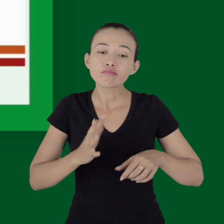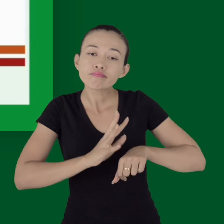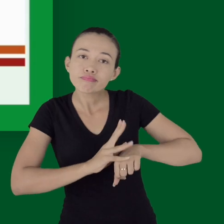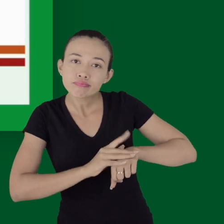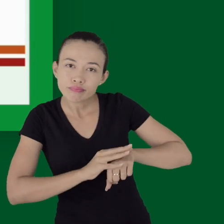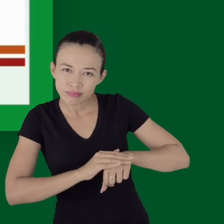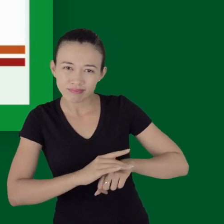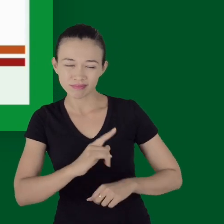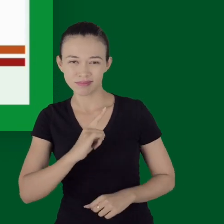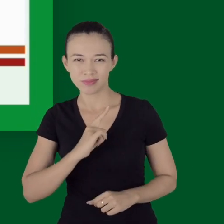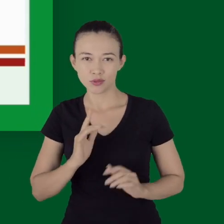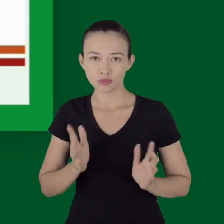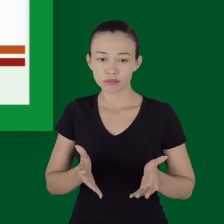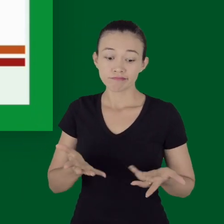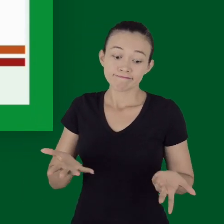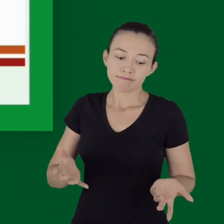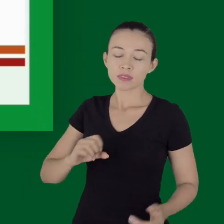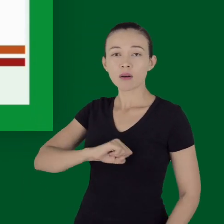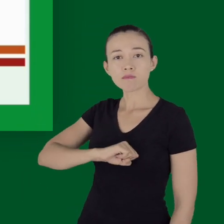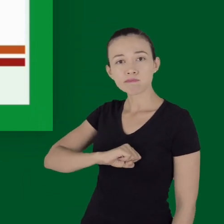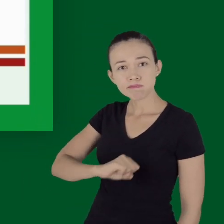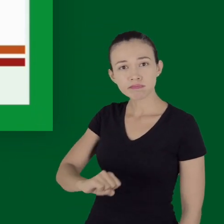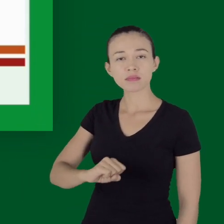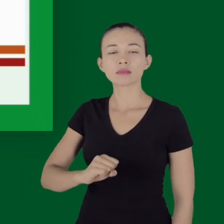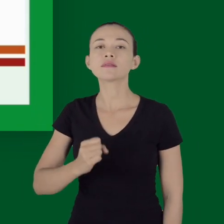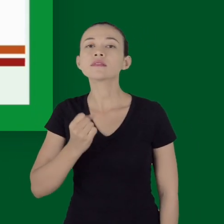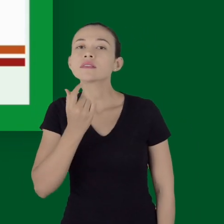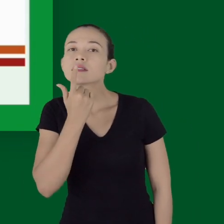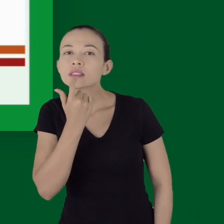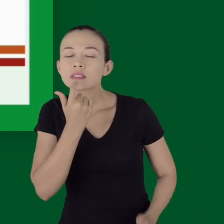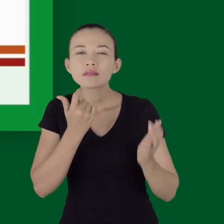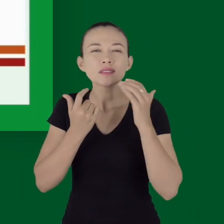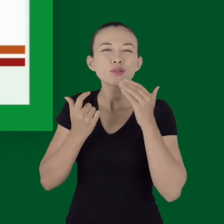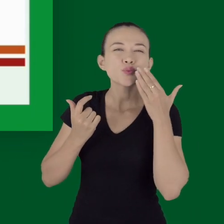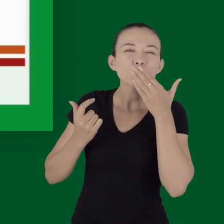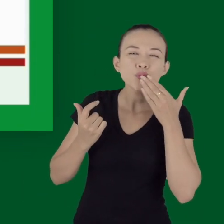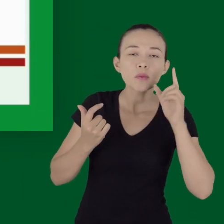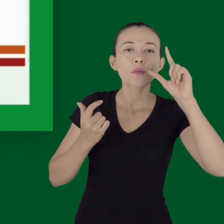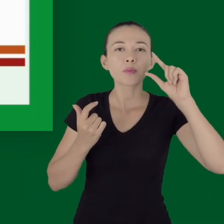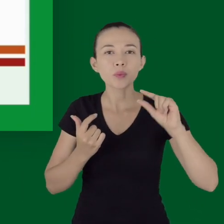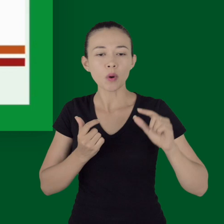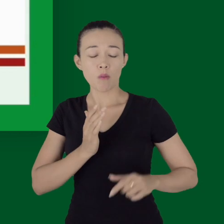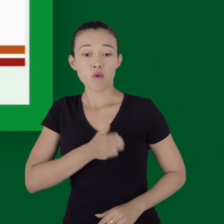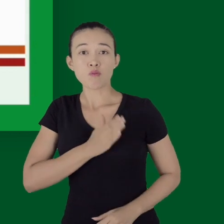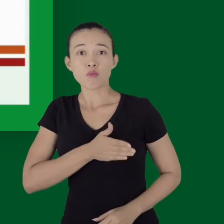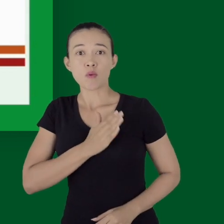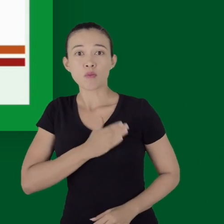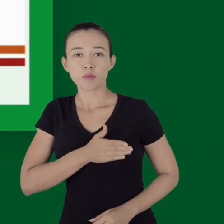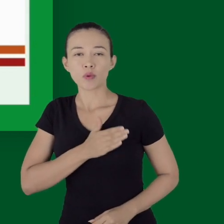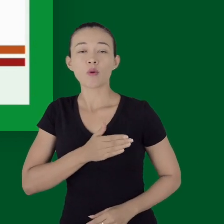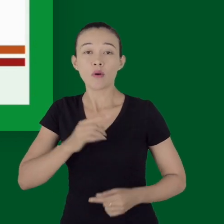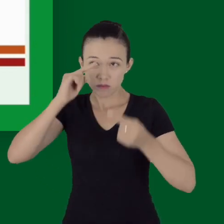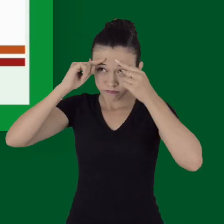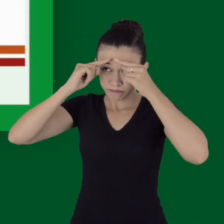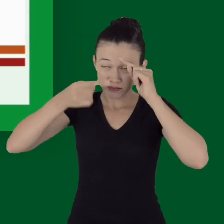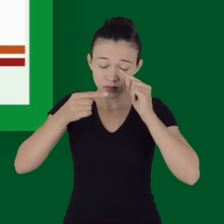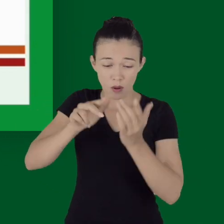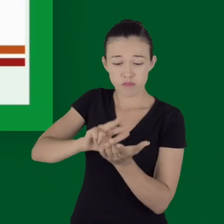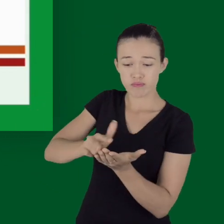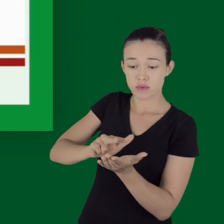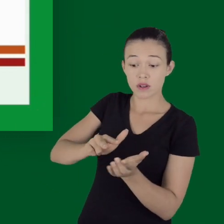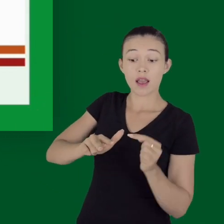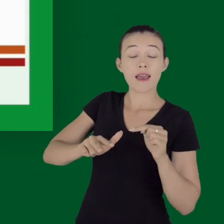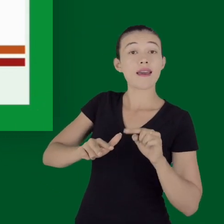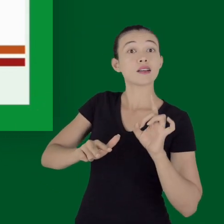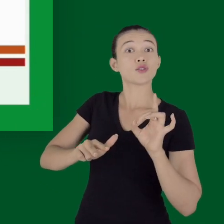alguma doença subjacente, né, as mais comuns, infarto, hipoglicemia, arritmias cardíacas,